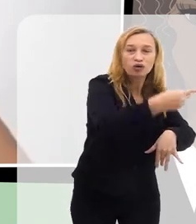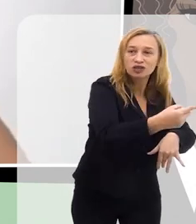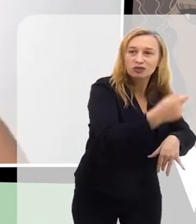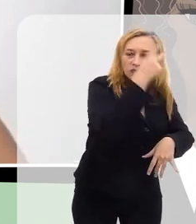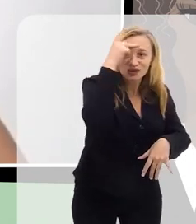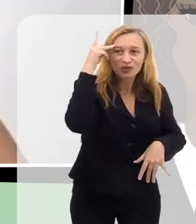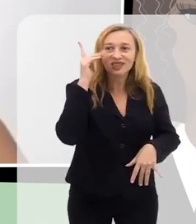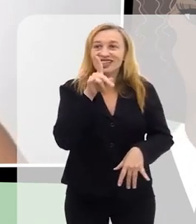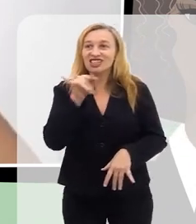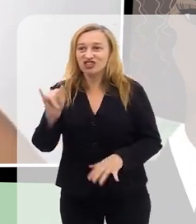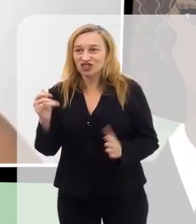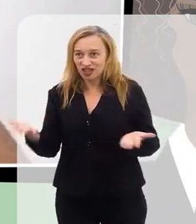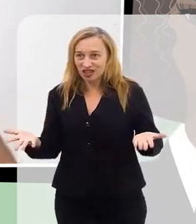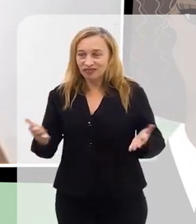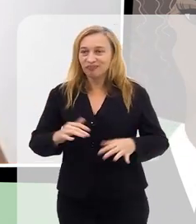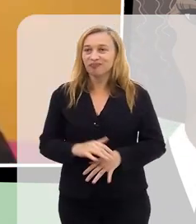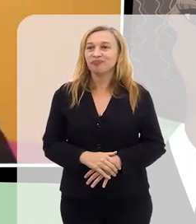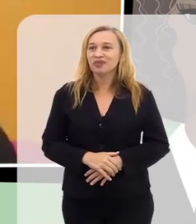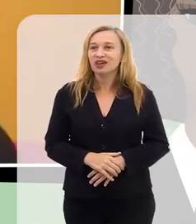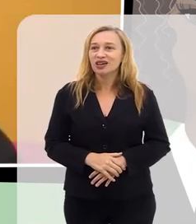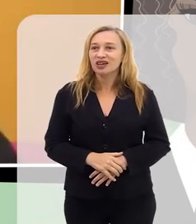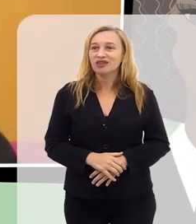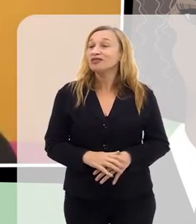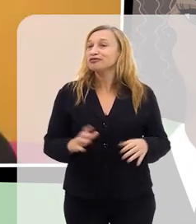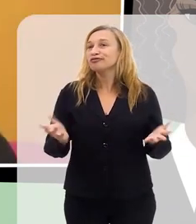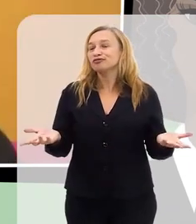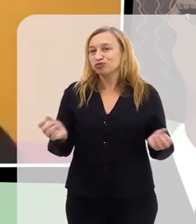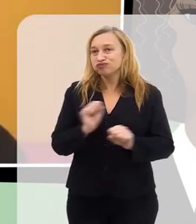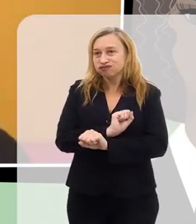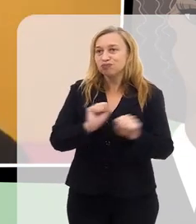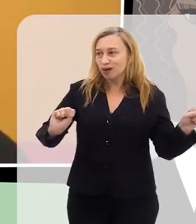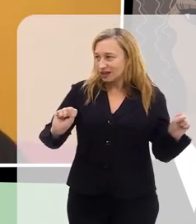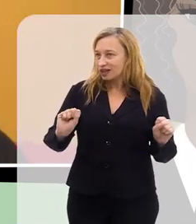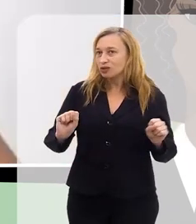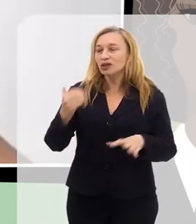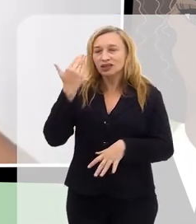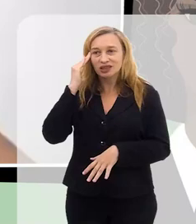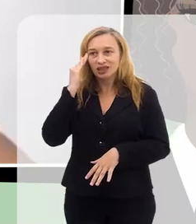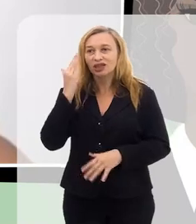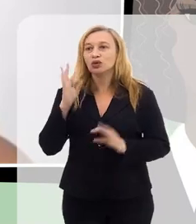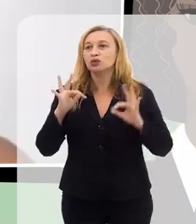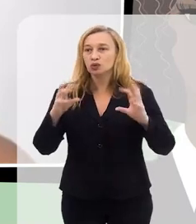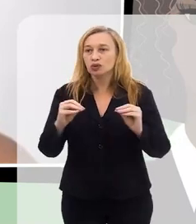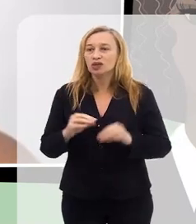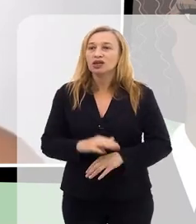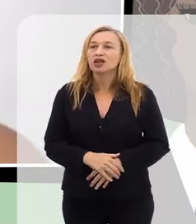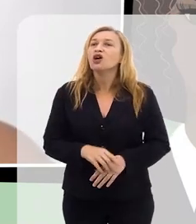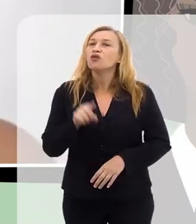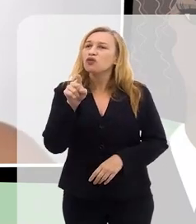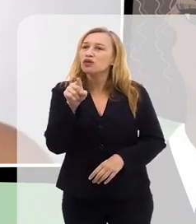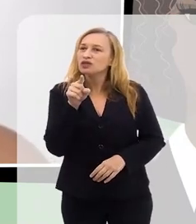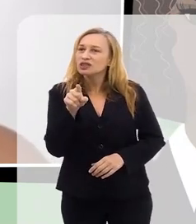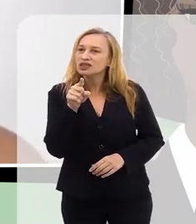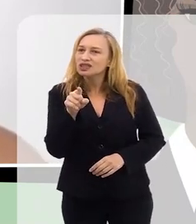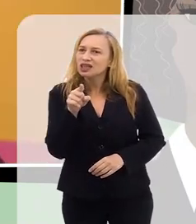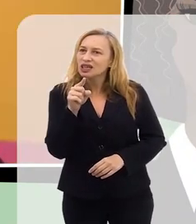né? E aí eu E entendi que você a culpa não era minha. Foi libertador isso, não entender que a culpa era minha.